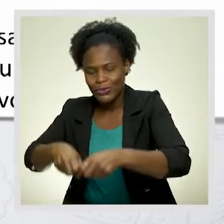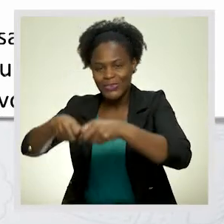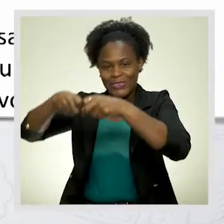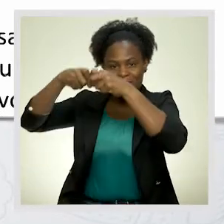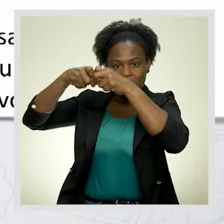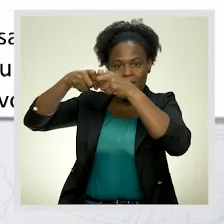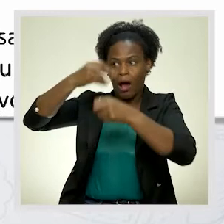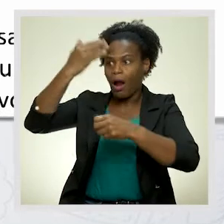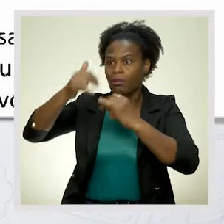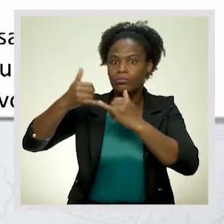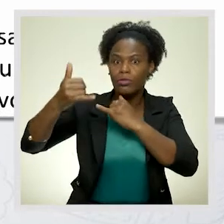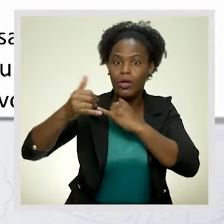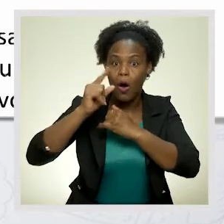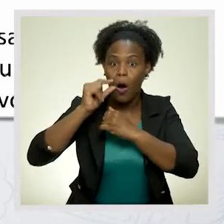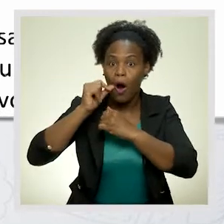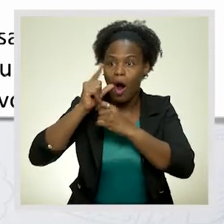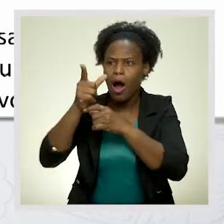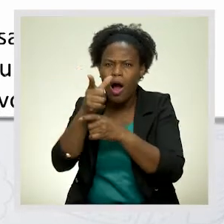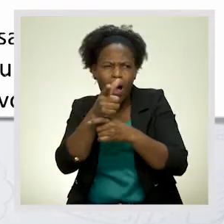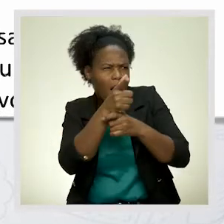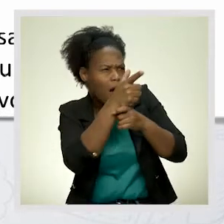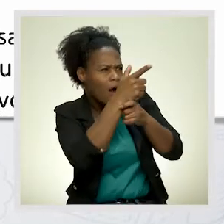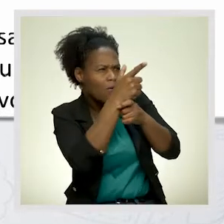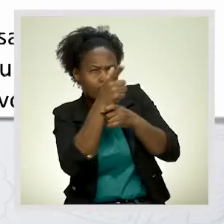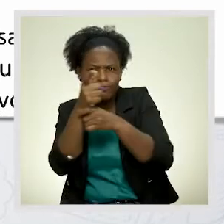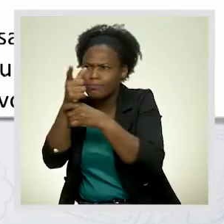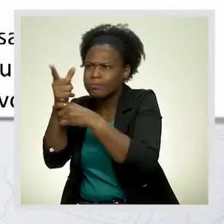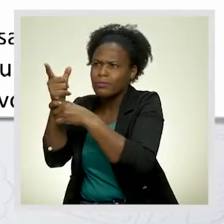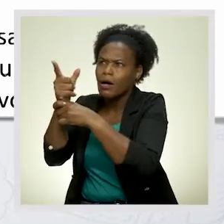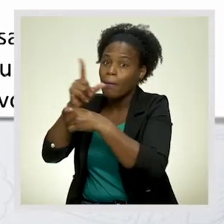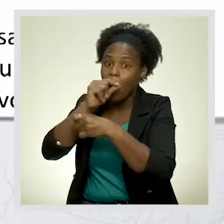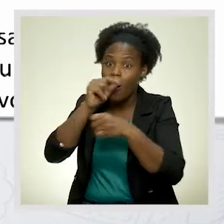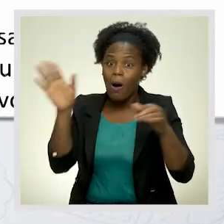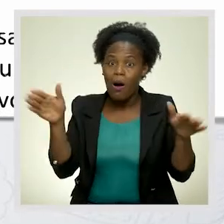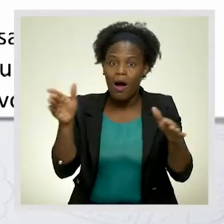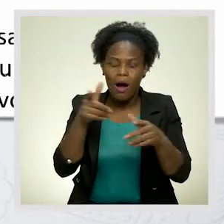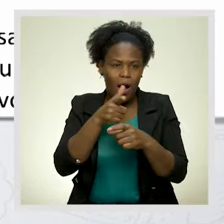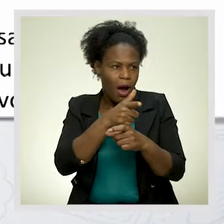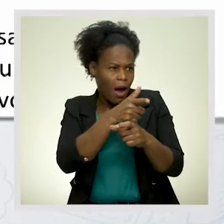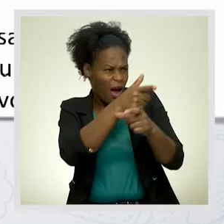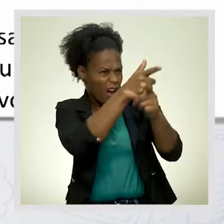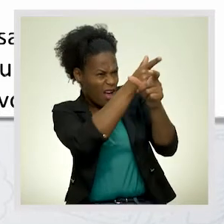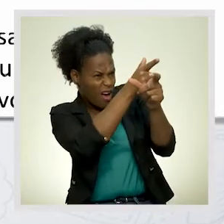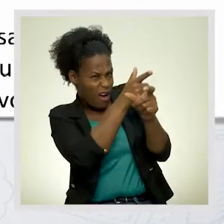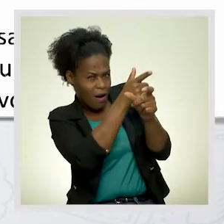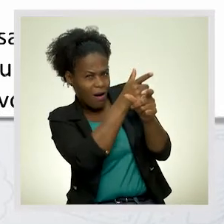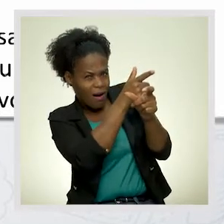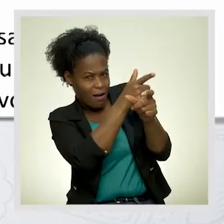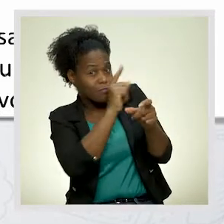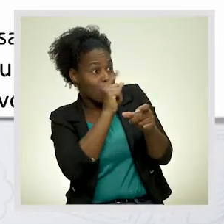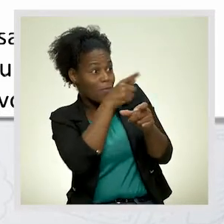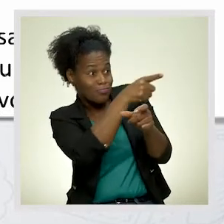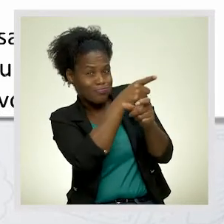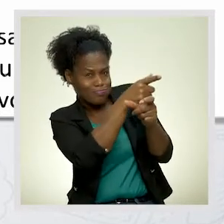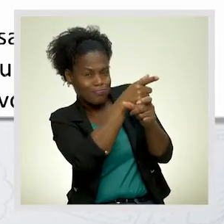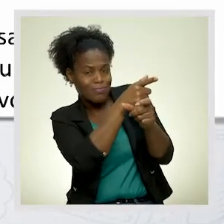ele viu o pombo pousado num ramo de árvore, apontou a arma na sua direção.